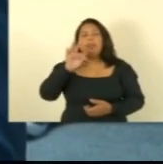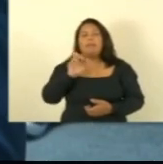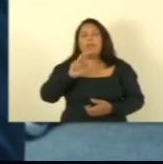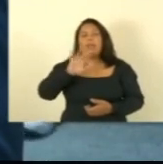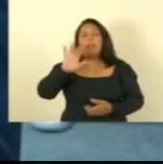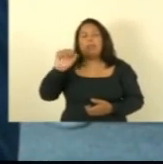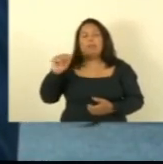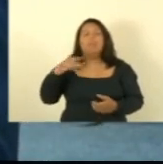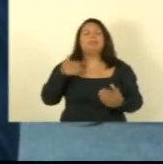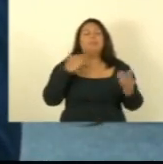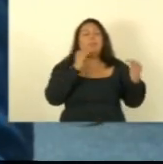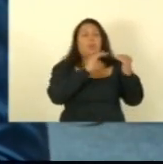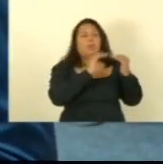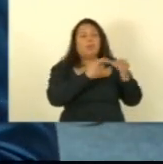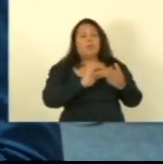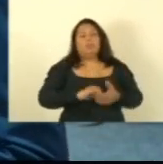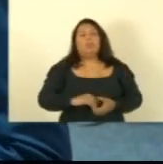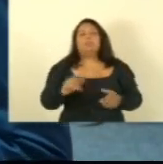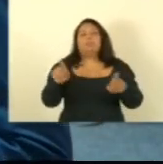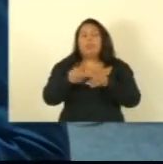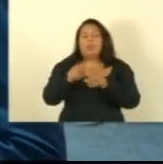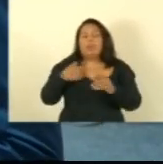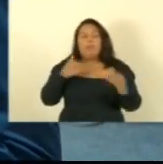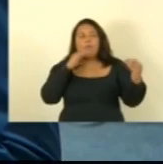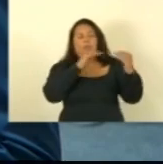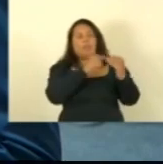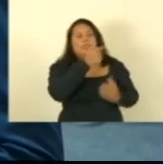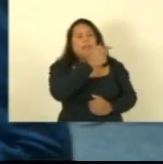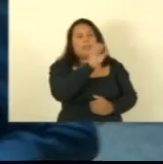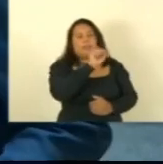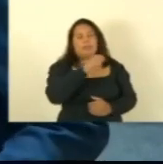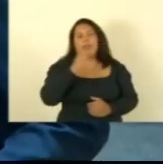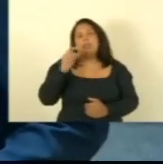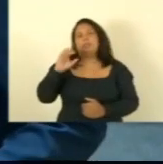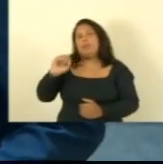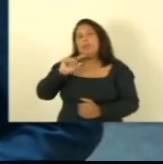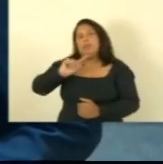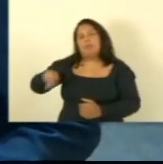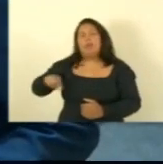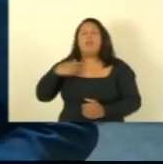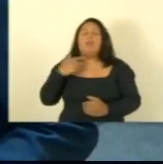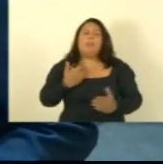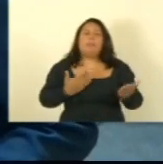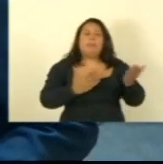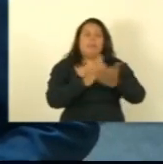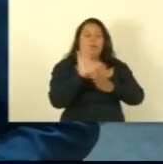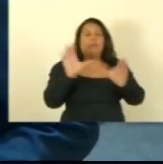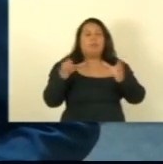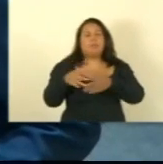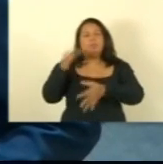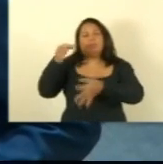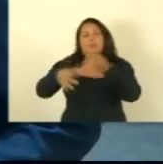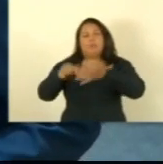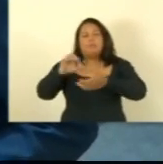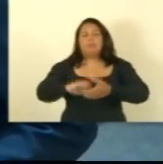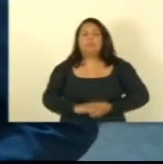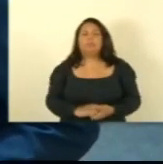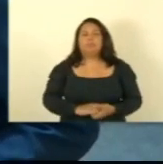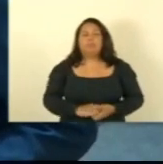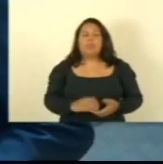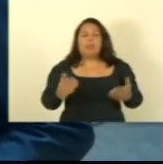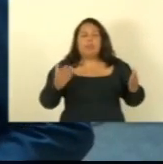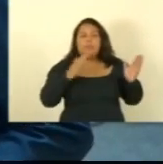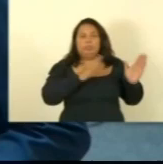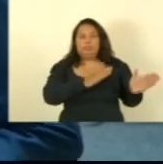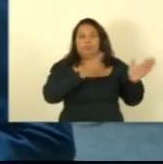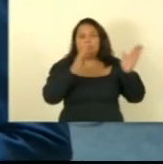deputado Deninho com relator, também voto com relator, 7 votos sim, nenhum não, aprovado na Comissão de Constituição e Justiça. Passo a